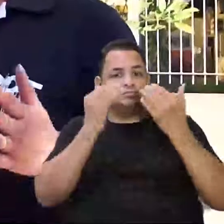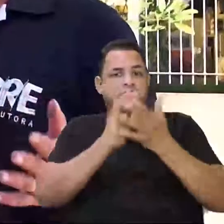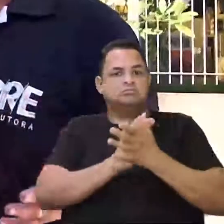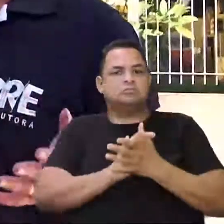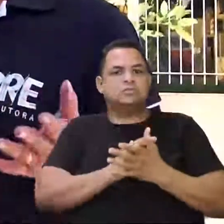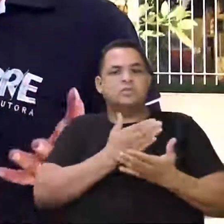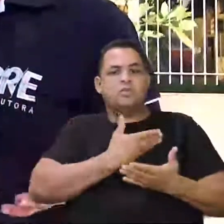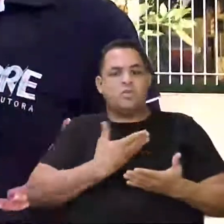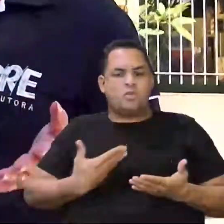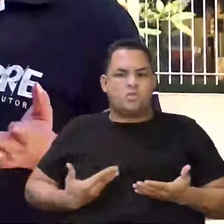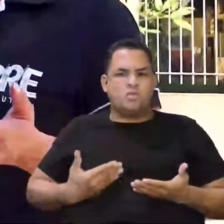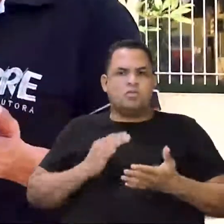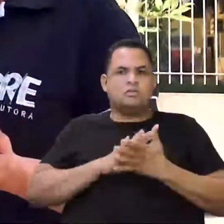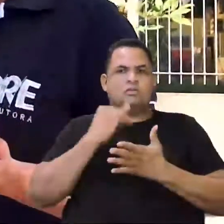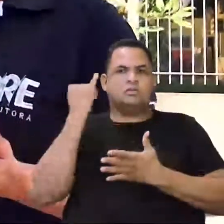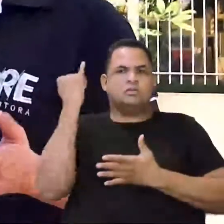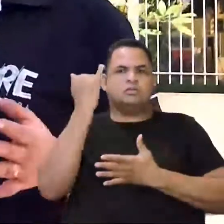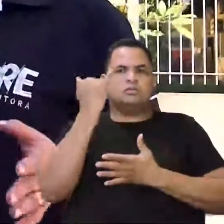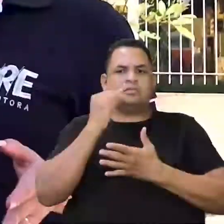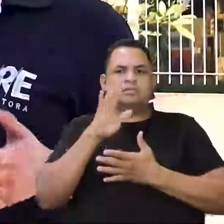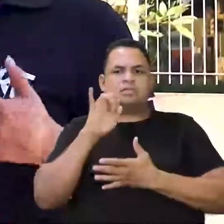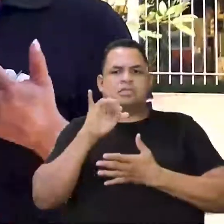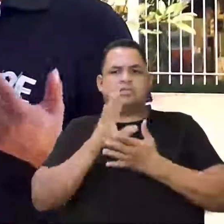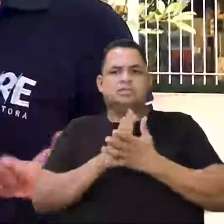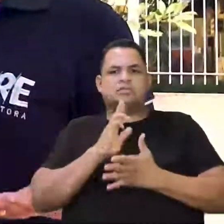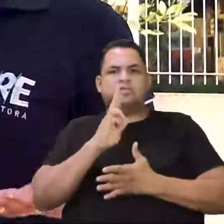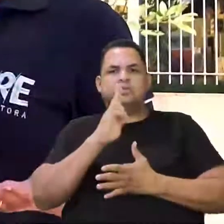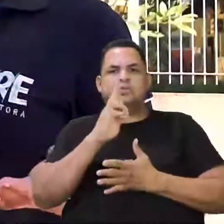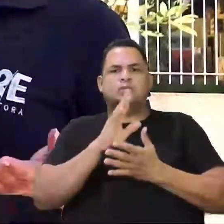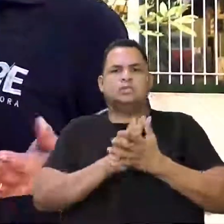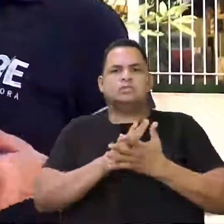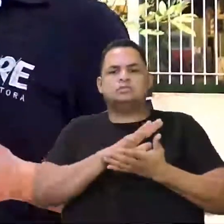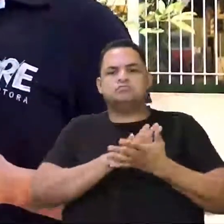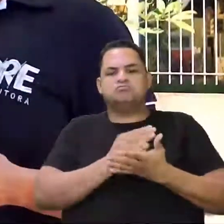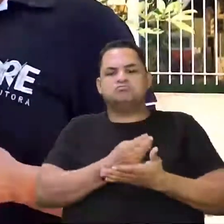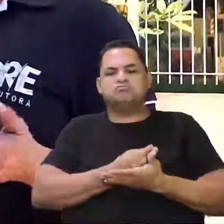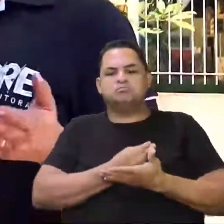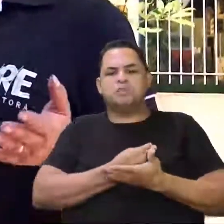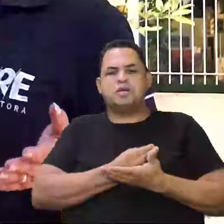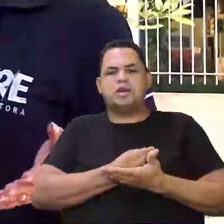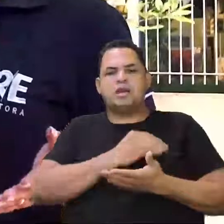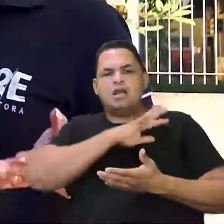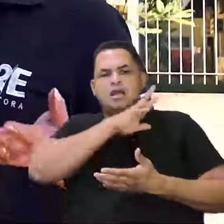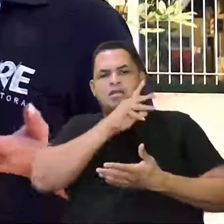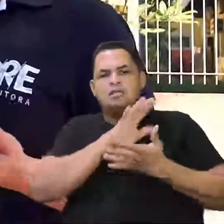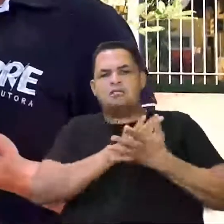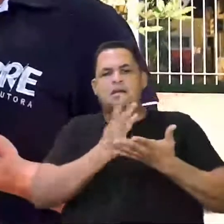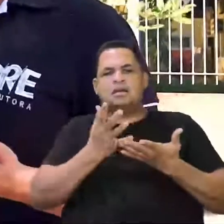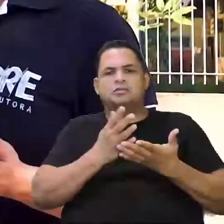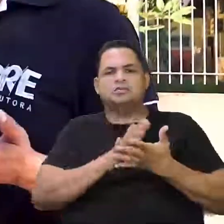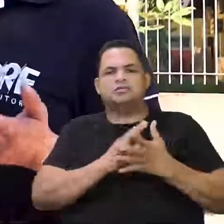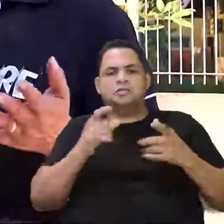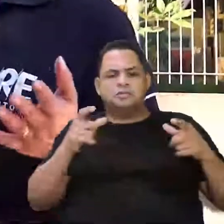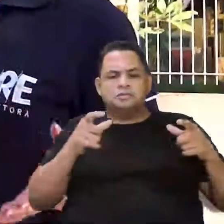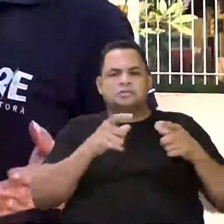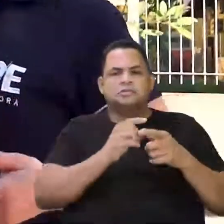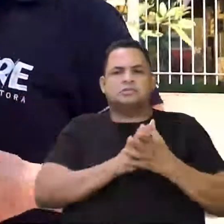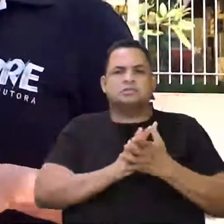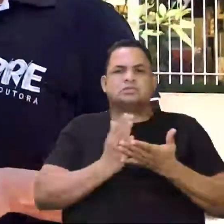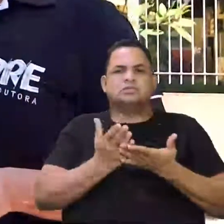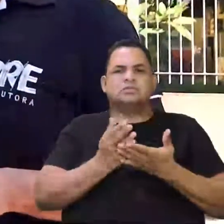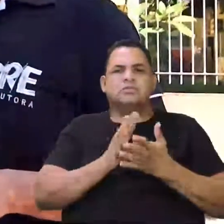sobre a importância dos CETAS para a continuação das espécies ameaçadas e, no geral, a necessidade do cuidado com